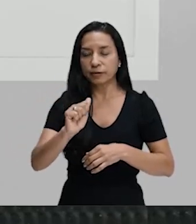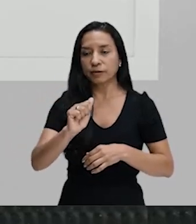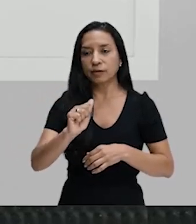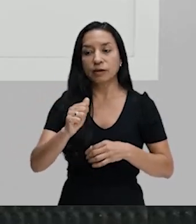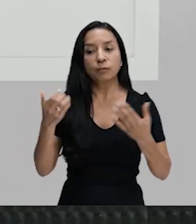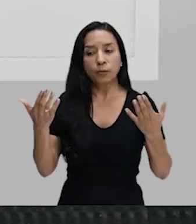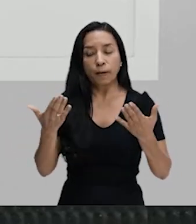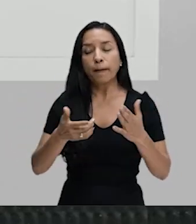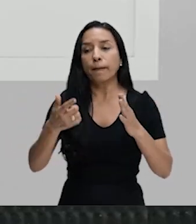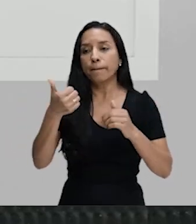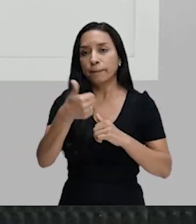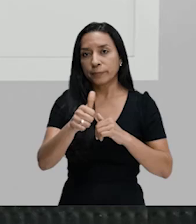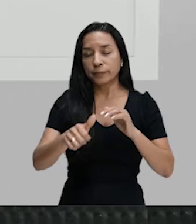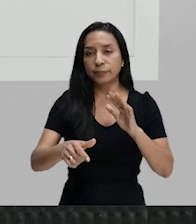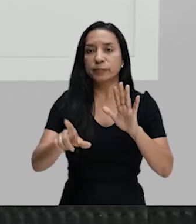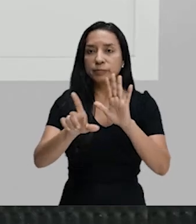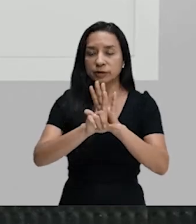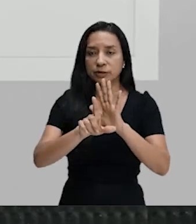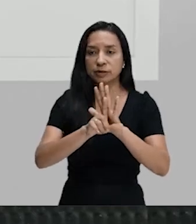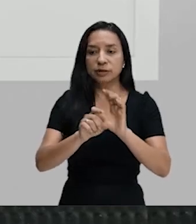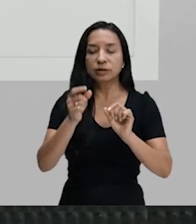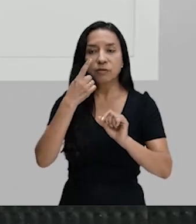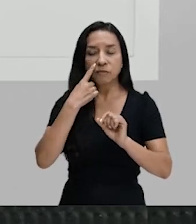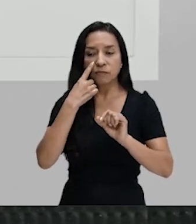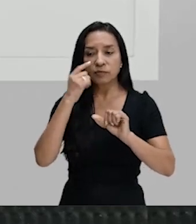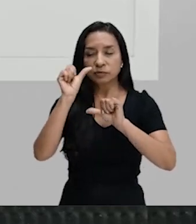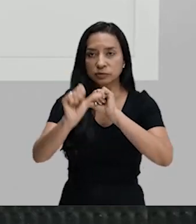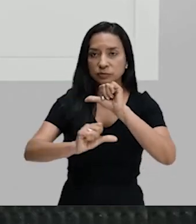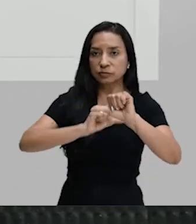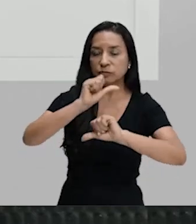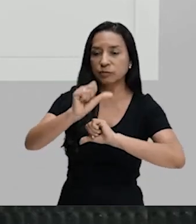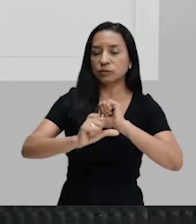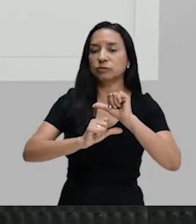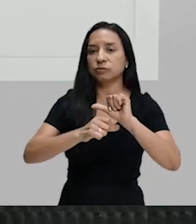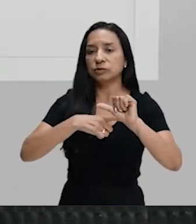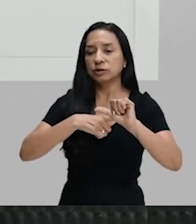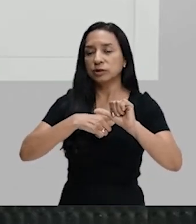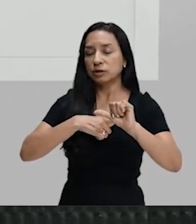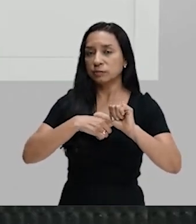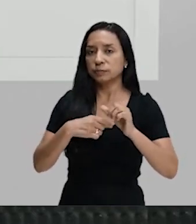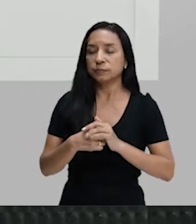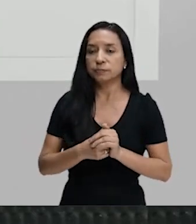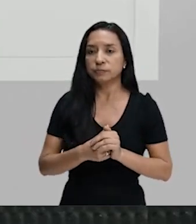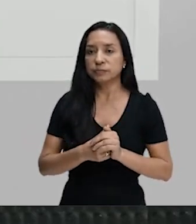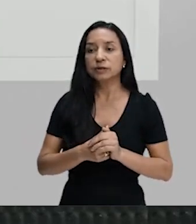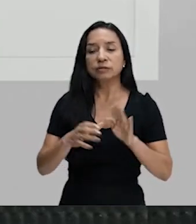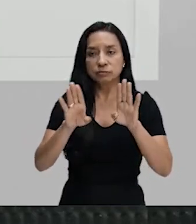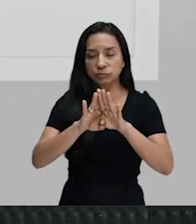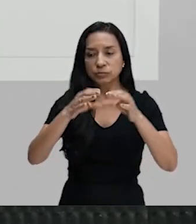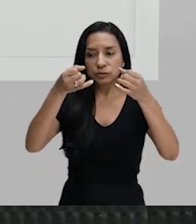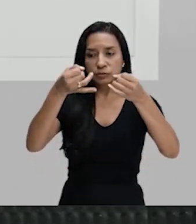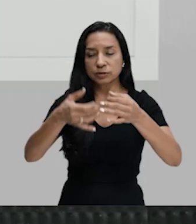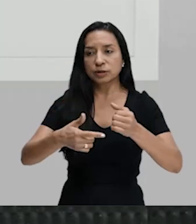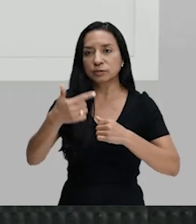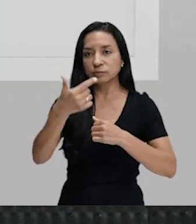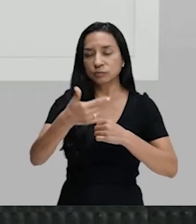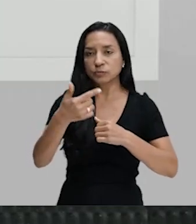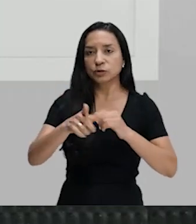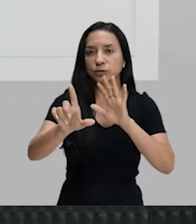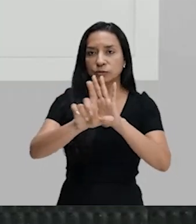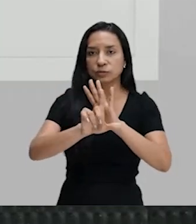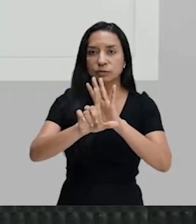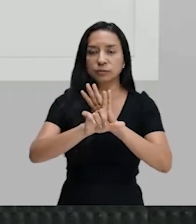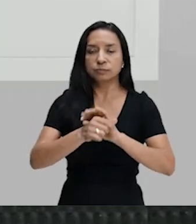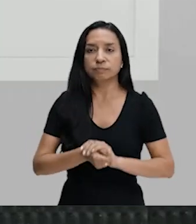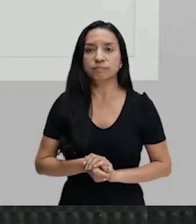partir para a primeira lei, ver as transformações que envolvem a primeira lei e também falar da segunda lei, tá ok? Então vamos lá.